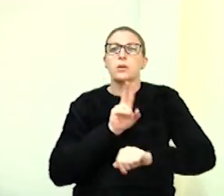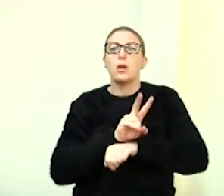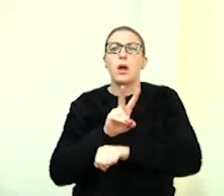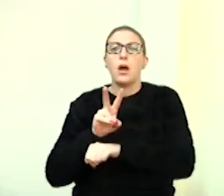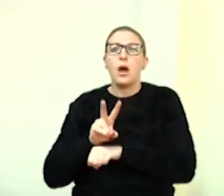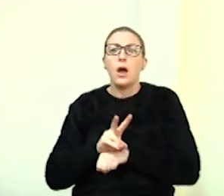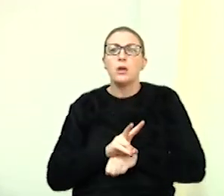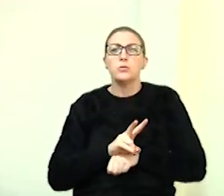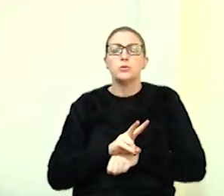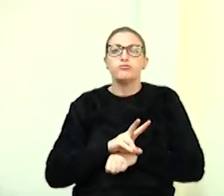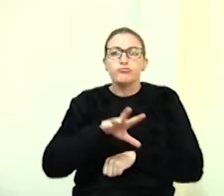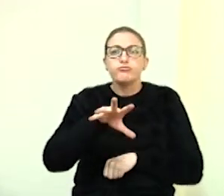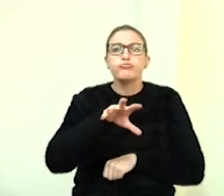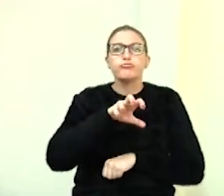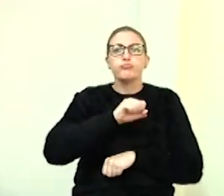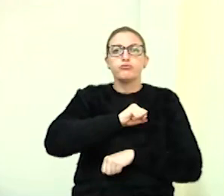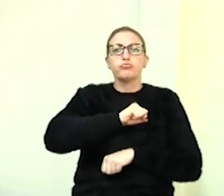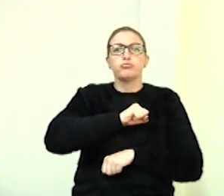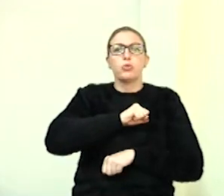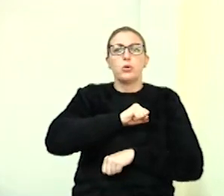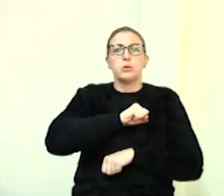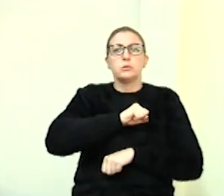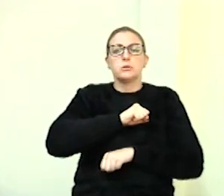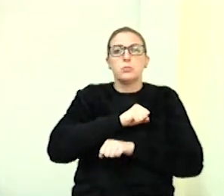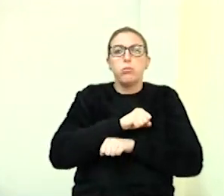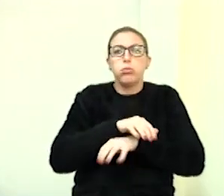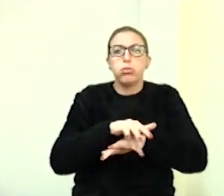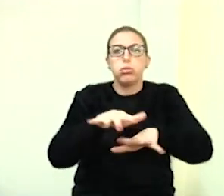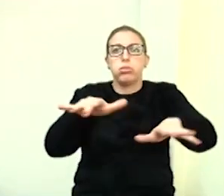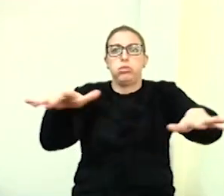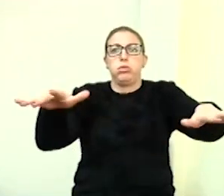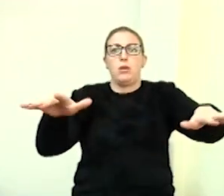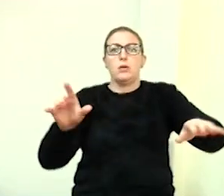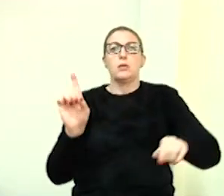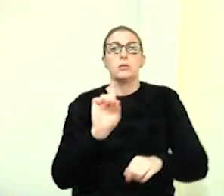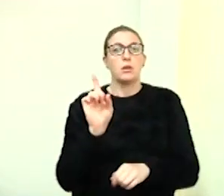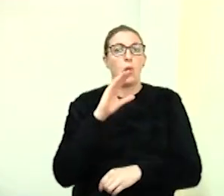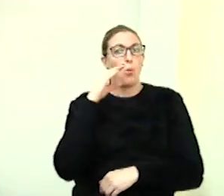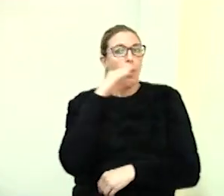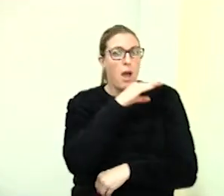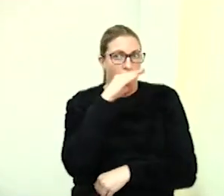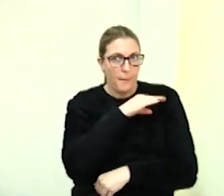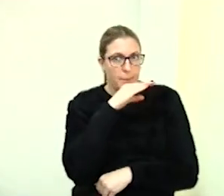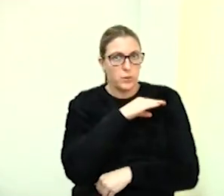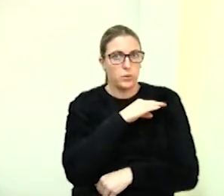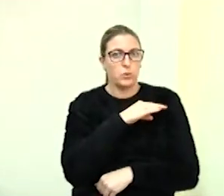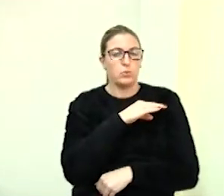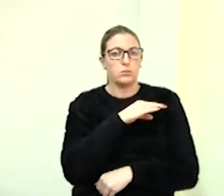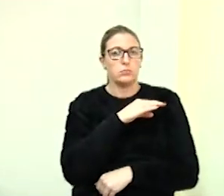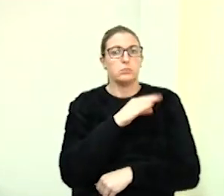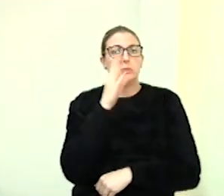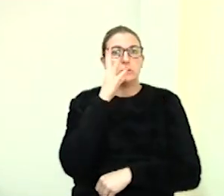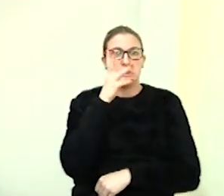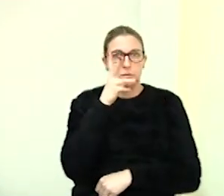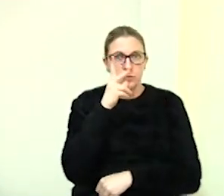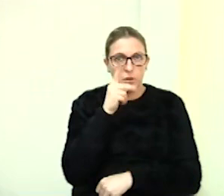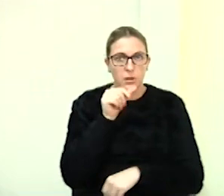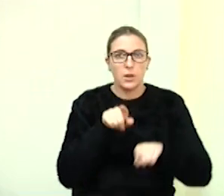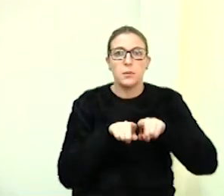que essa contaminação seja gradativa e não impulsiva. Mas precisamos, sim,